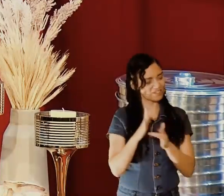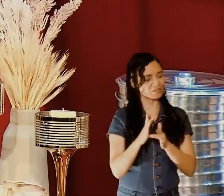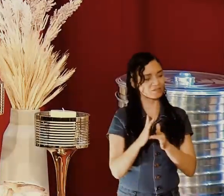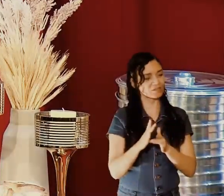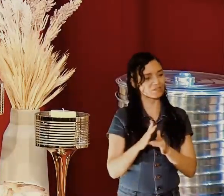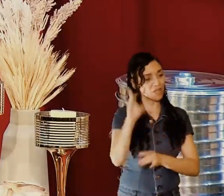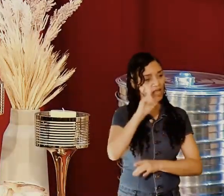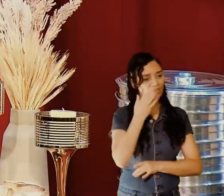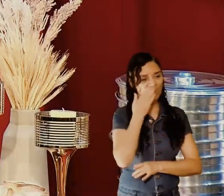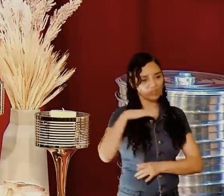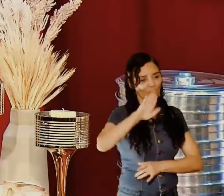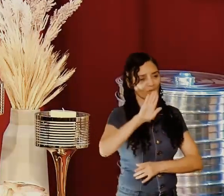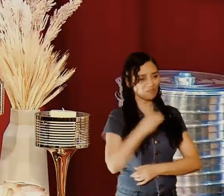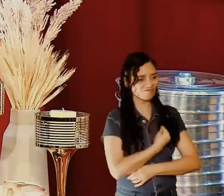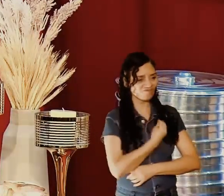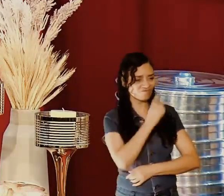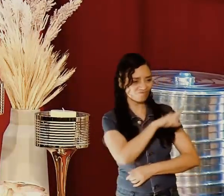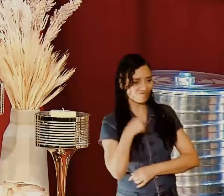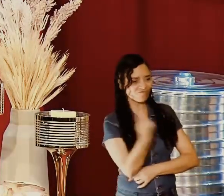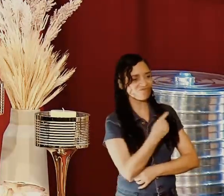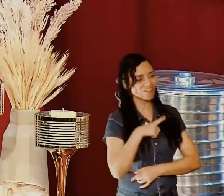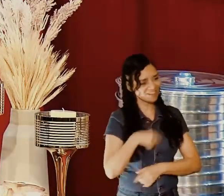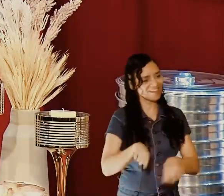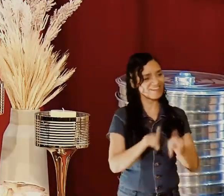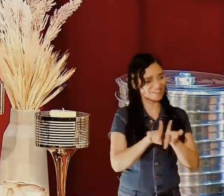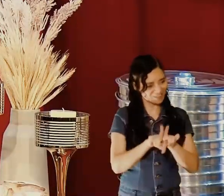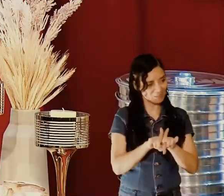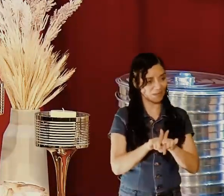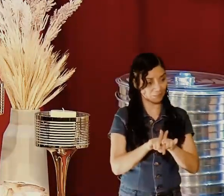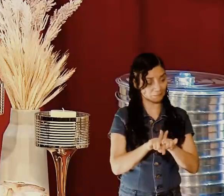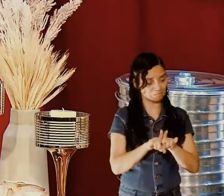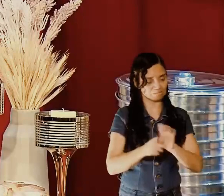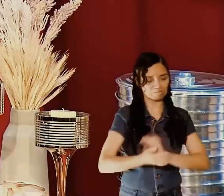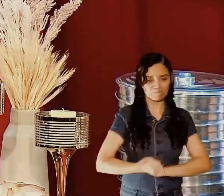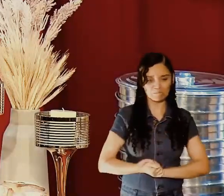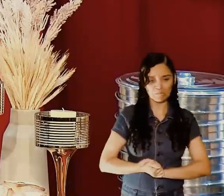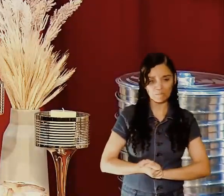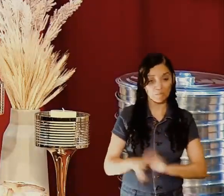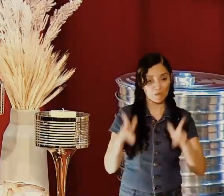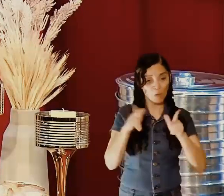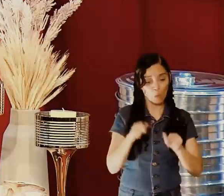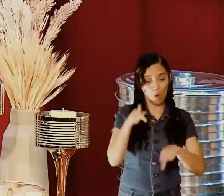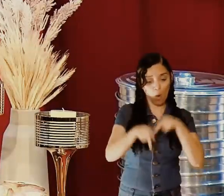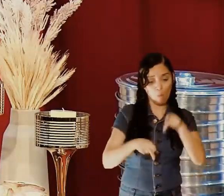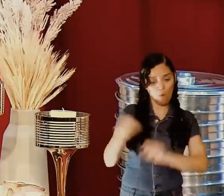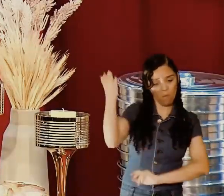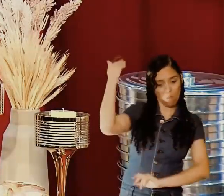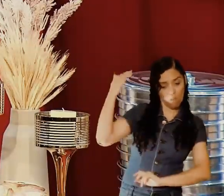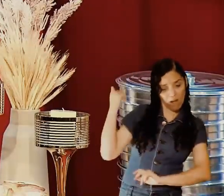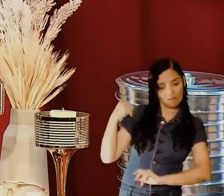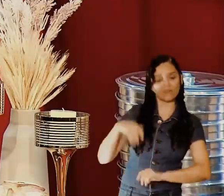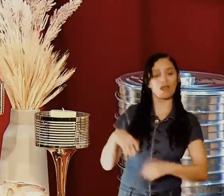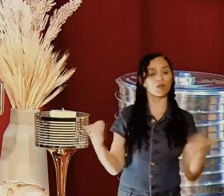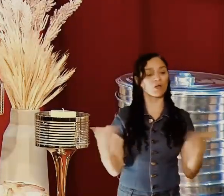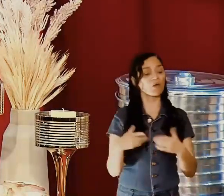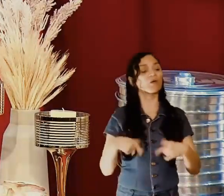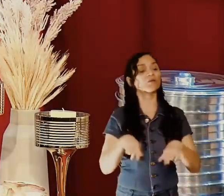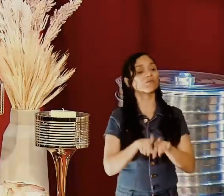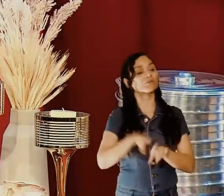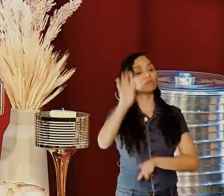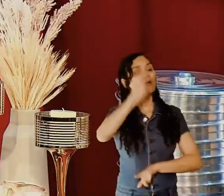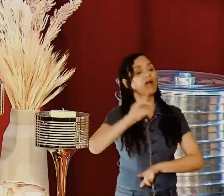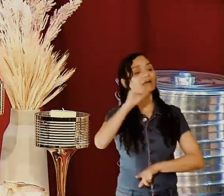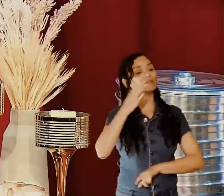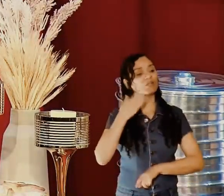Deus não descansaria, ele iria cumprir, ele não descansaria até restaurar a comunhão com